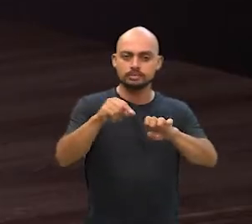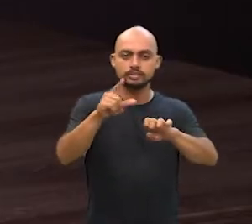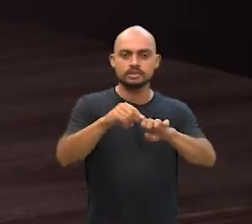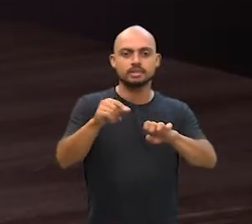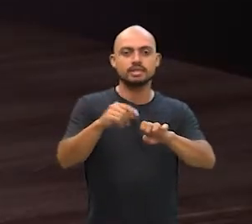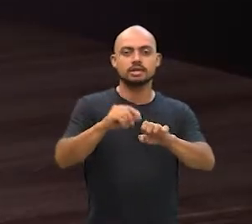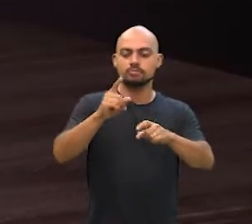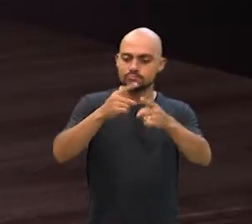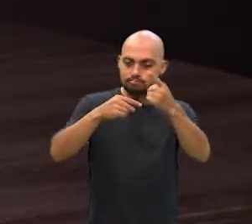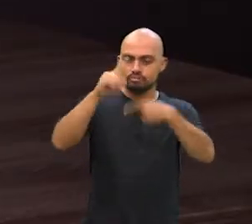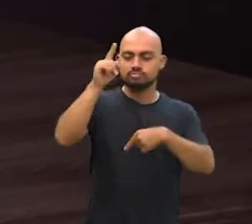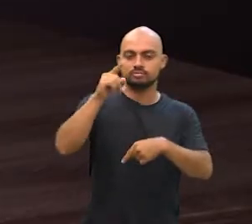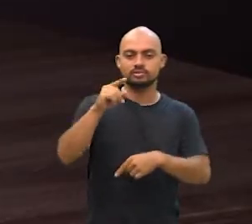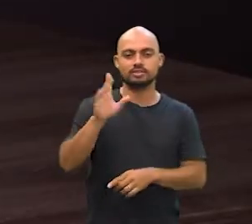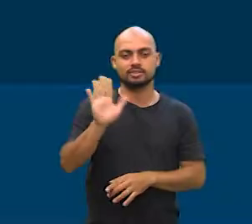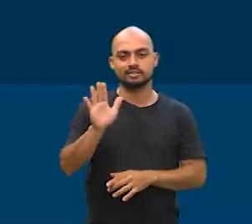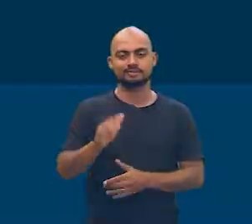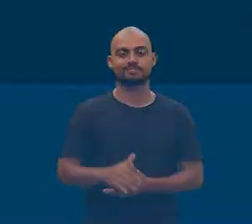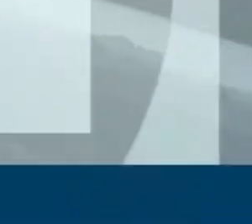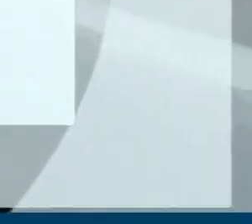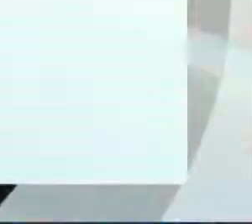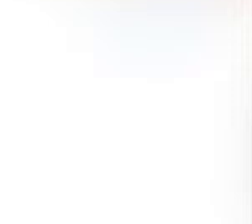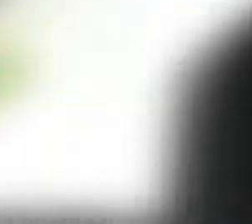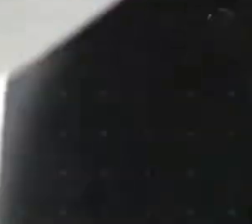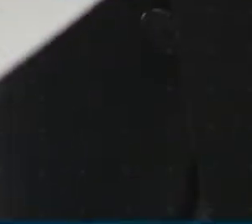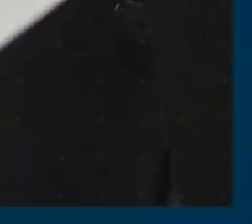com sucesso. Até já já!